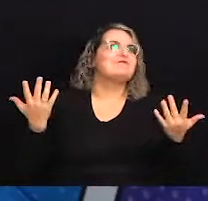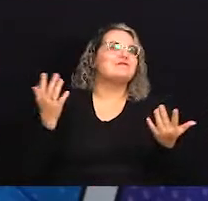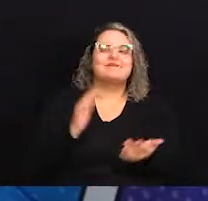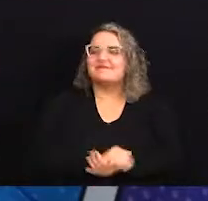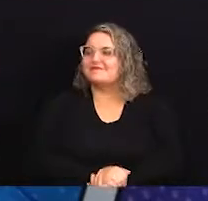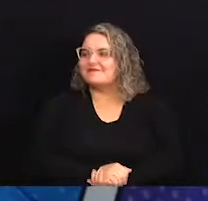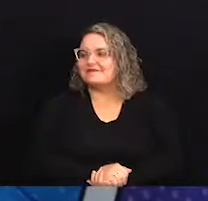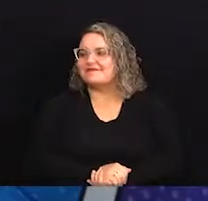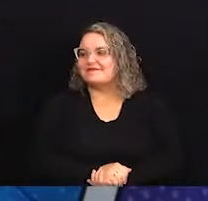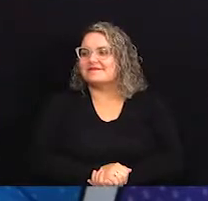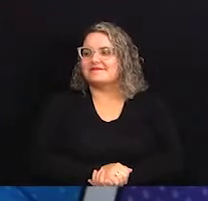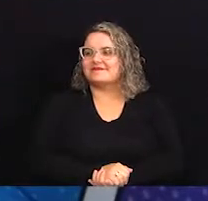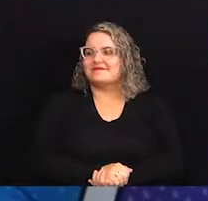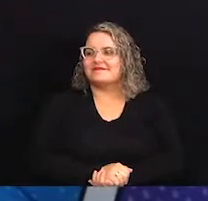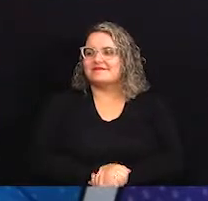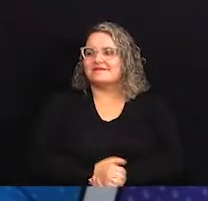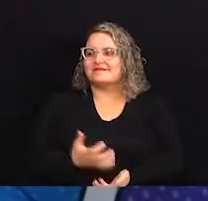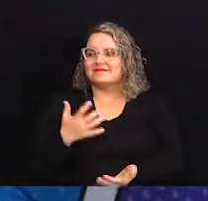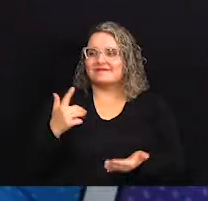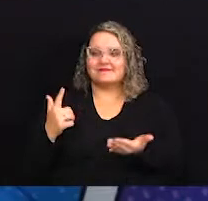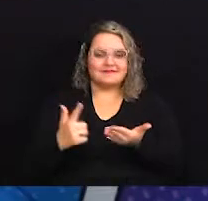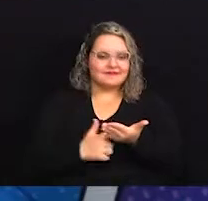Eu quero que eu Sozinha